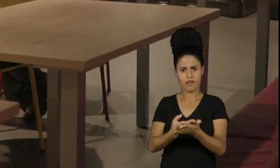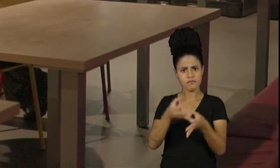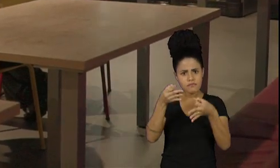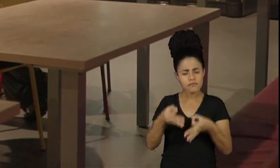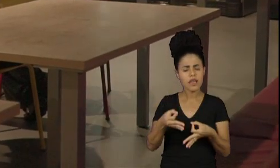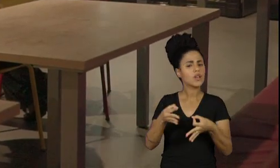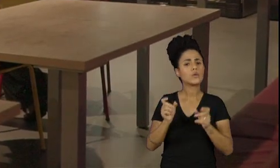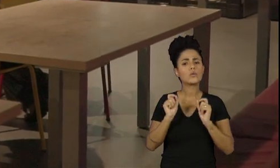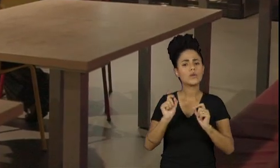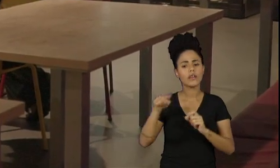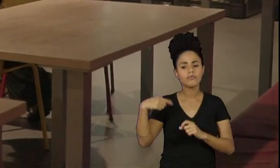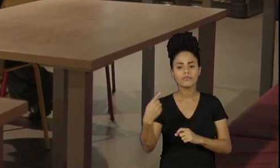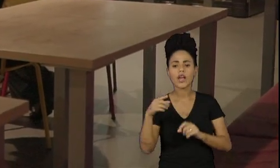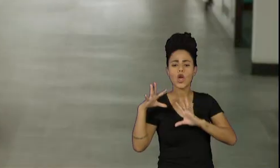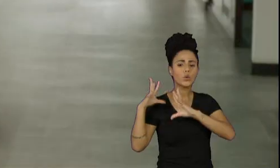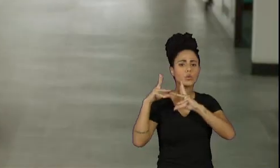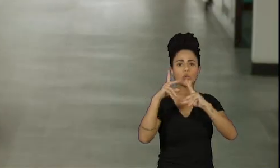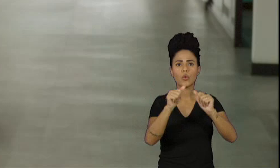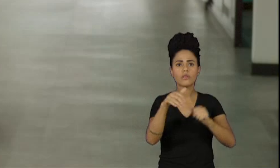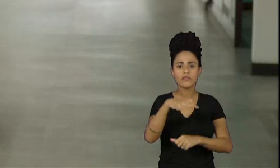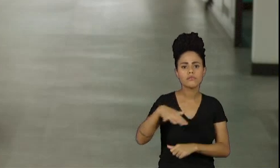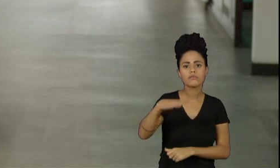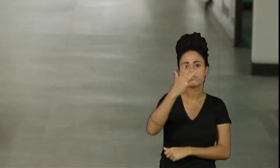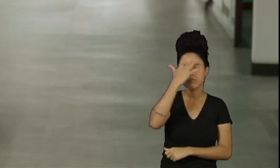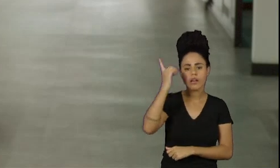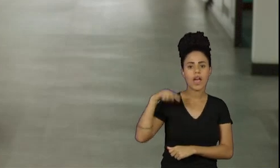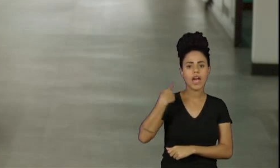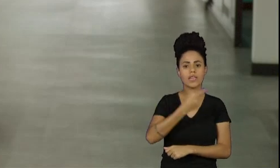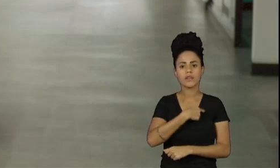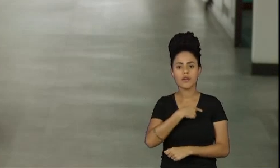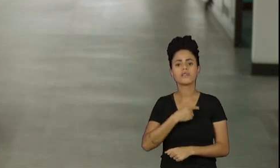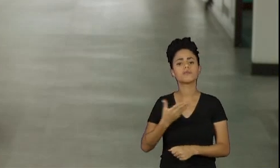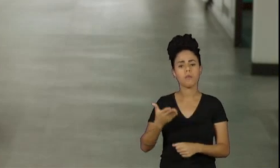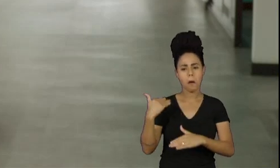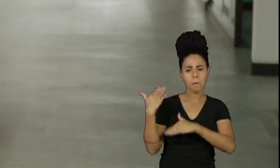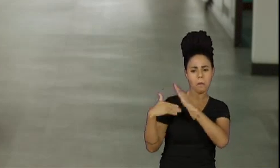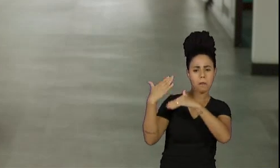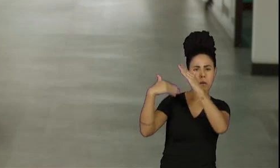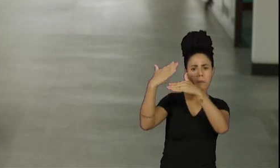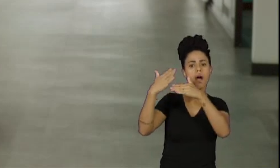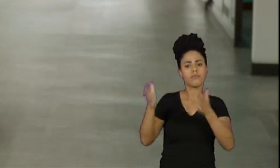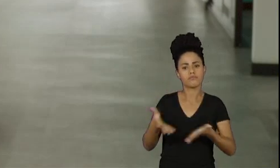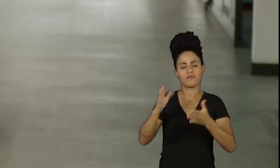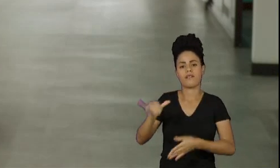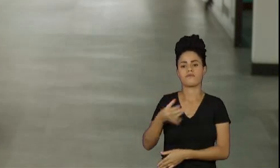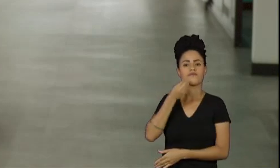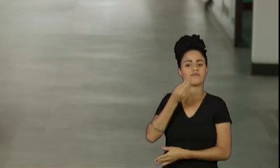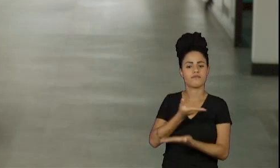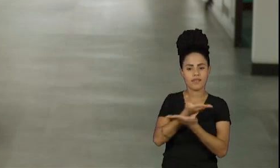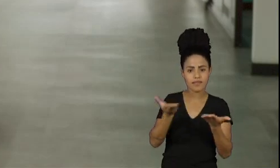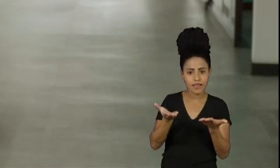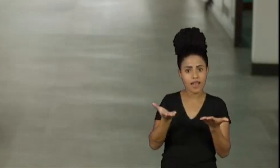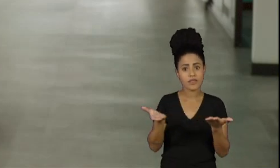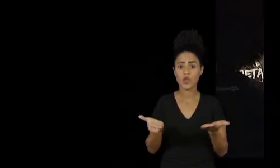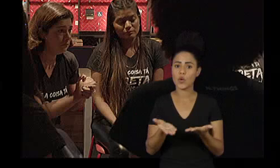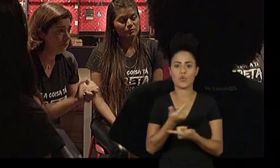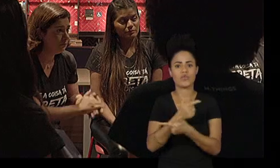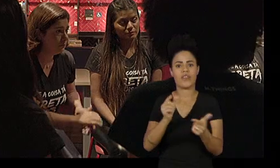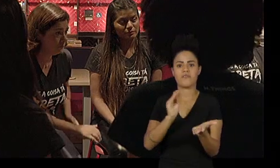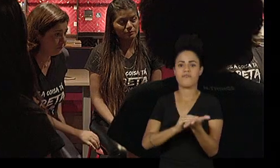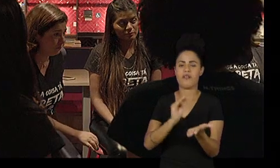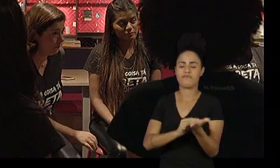geral, todos esses recortes a gente poderá alavancar eles dentro desses espaços, que hoje eles não estão.